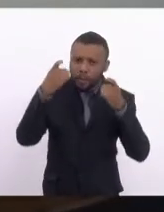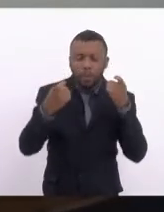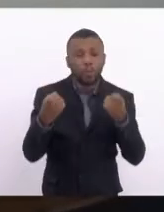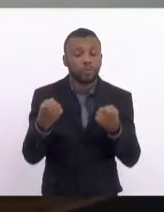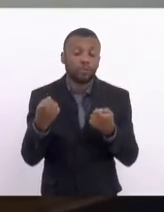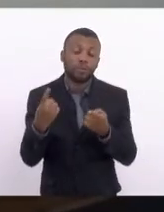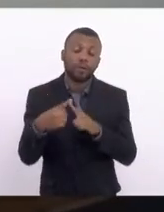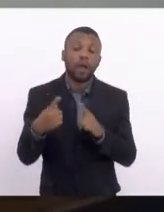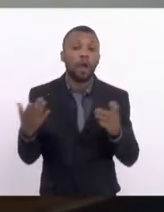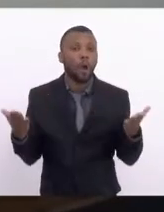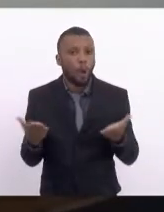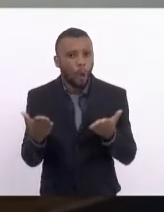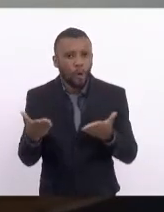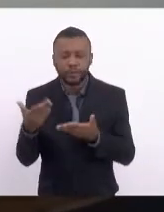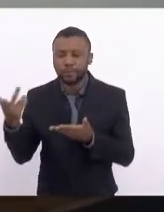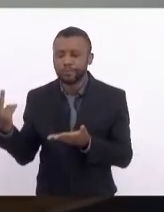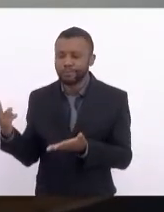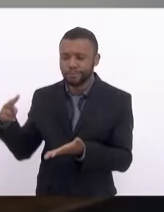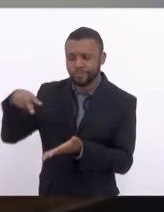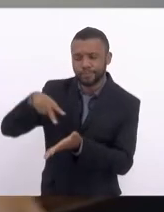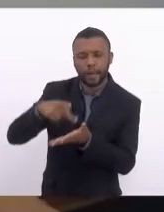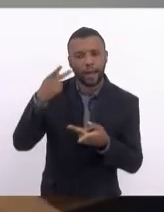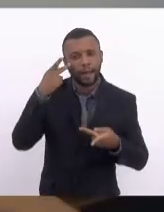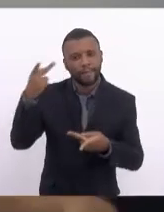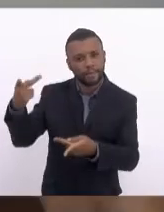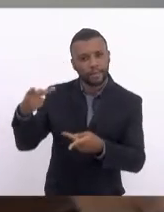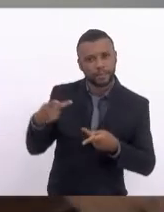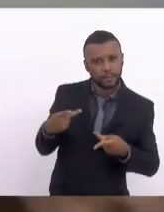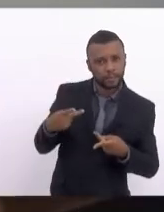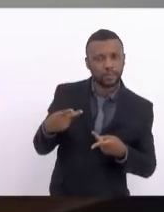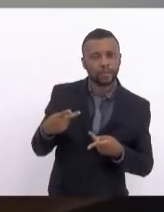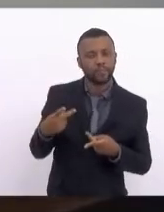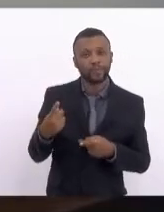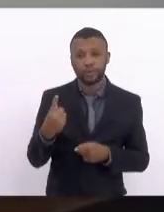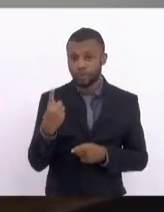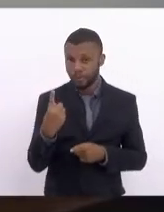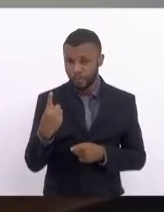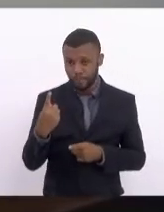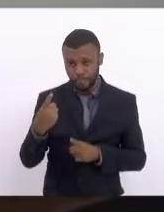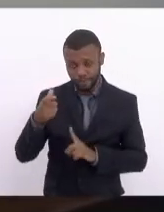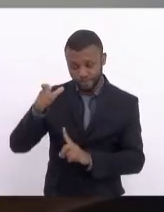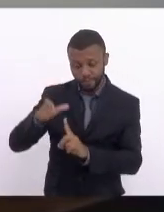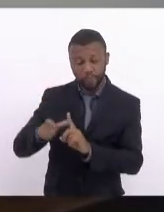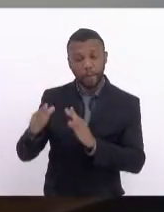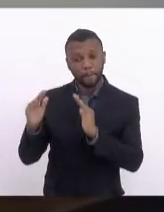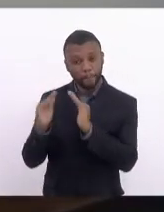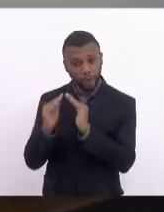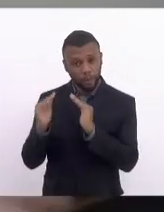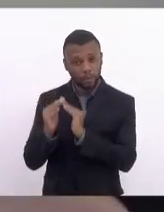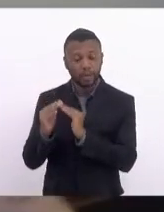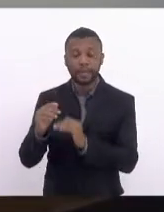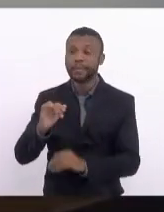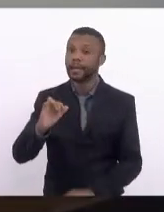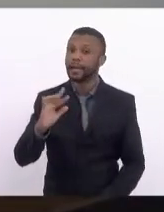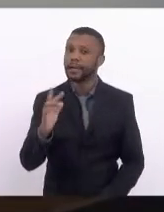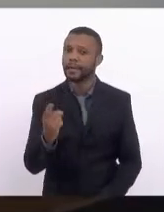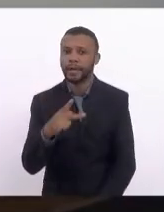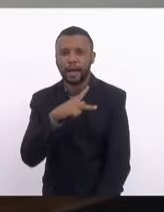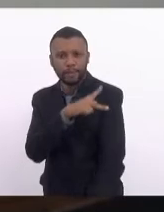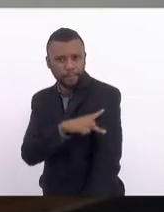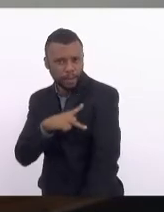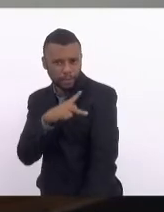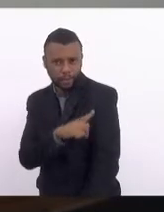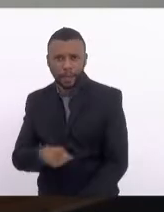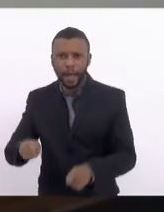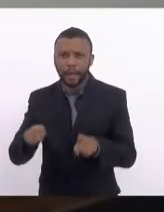hoje em meu gabinete de uma moradora de Paquetá, que participa também dos